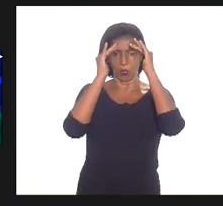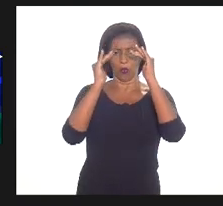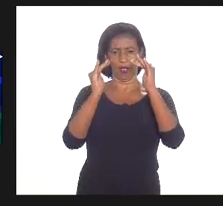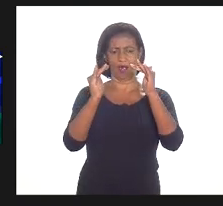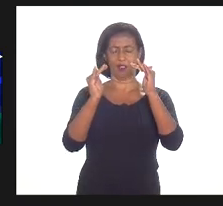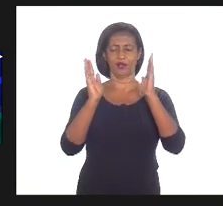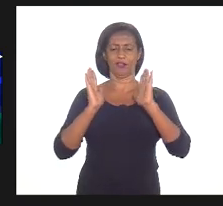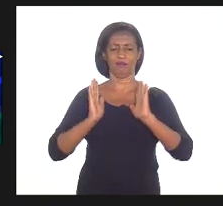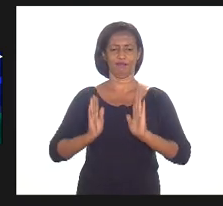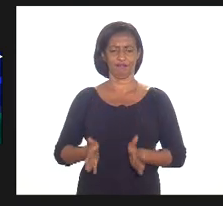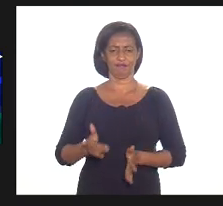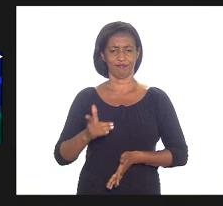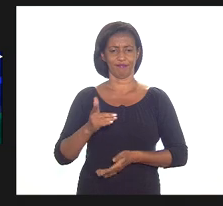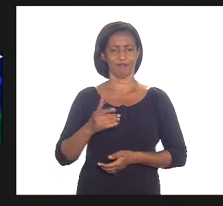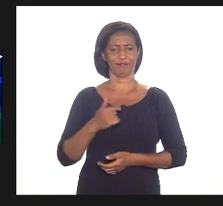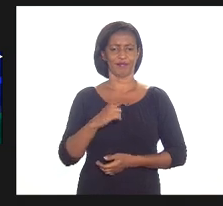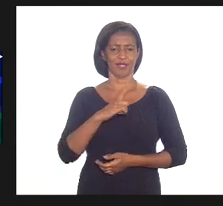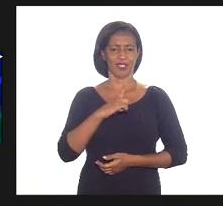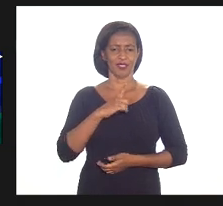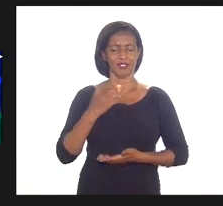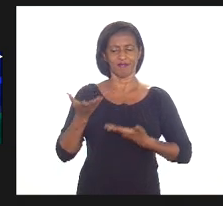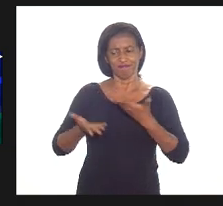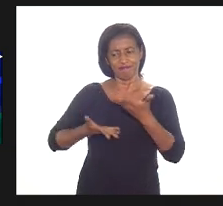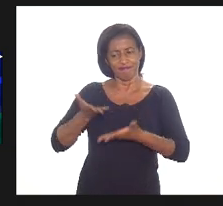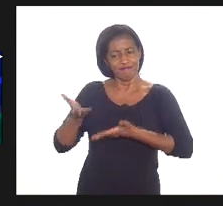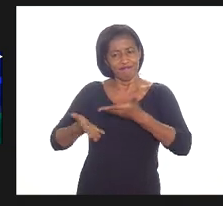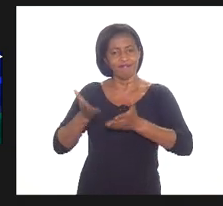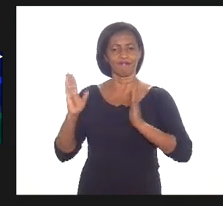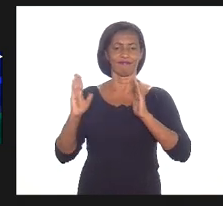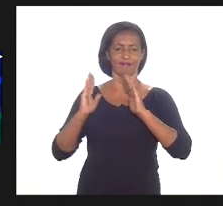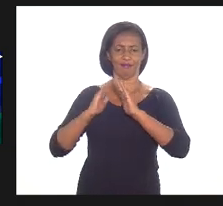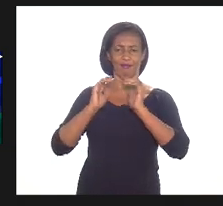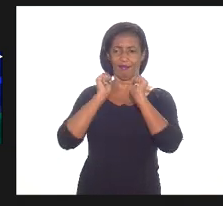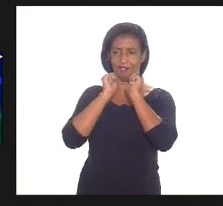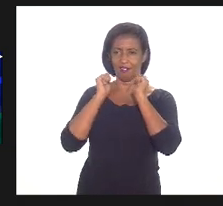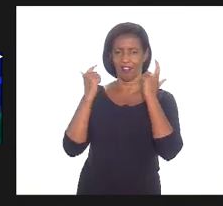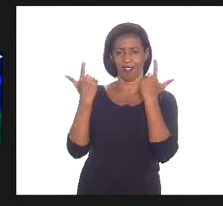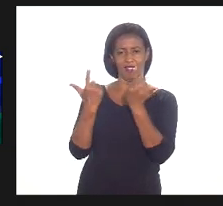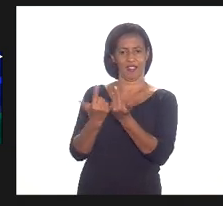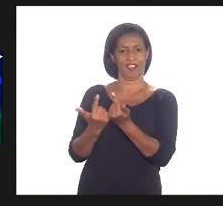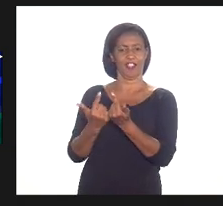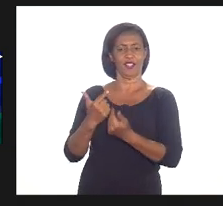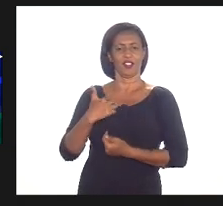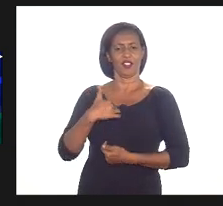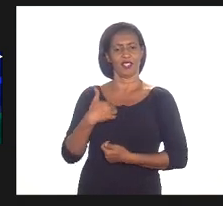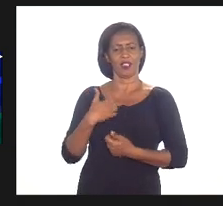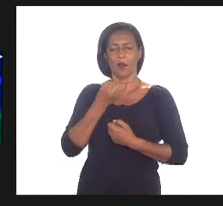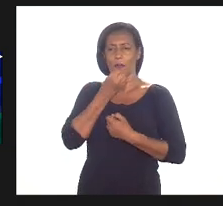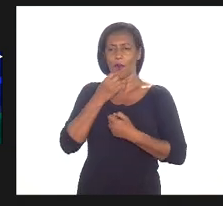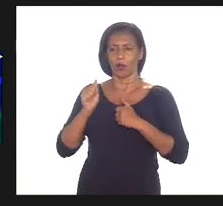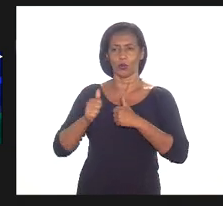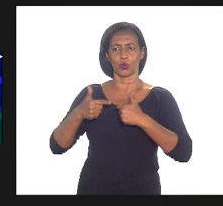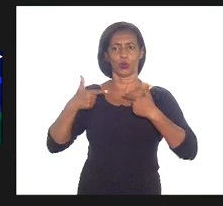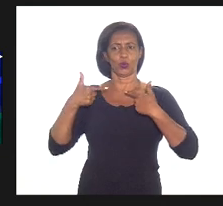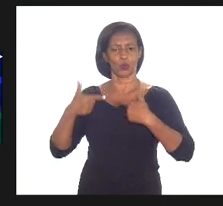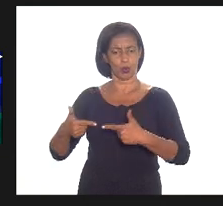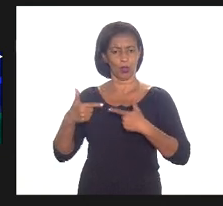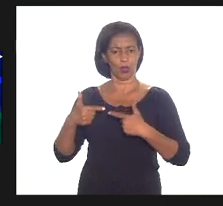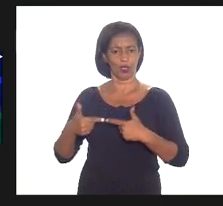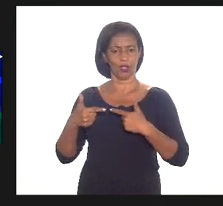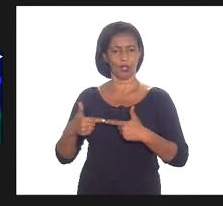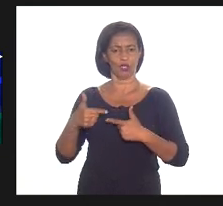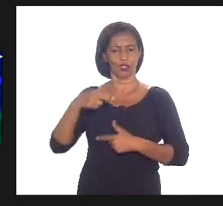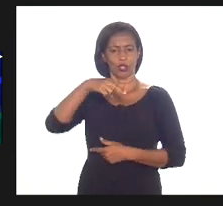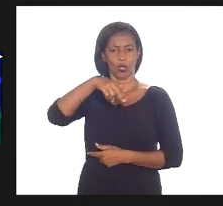É uma honra servido essa casa e quero dar é a boa sorte por Deputado